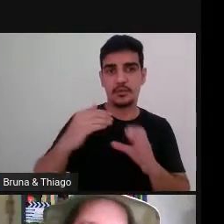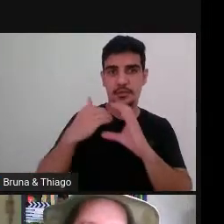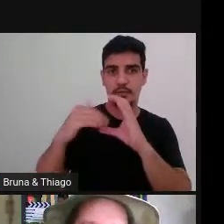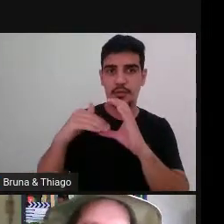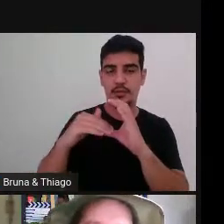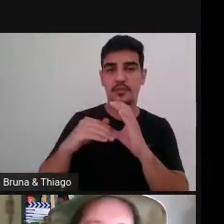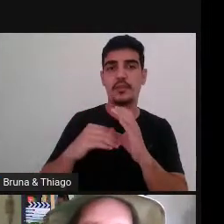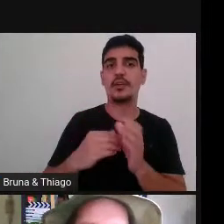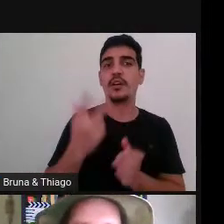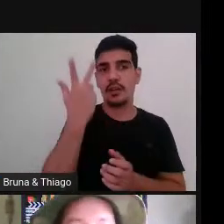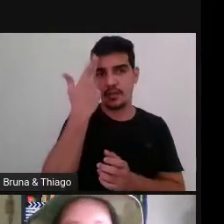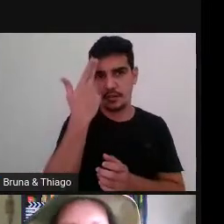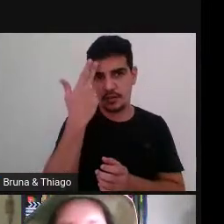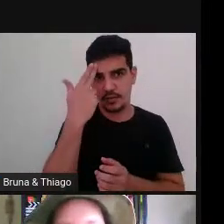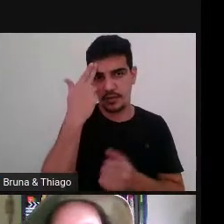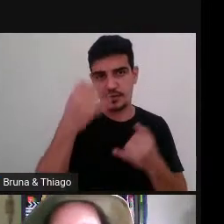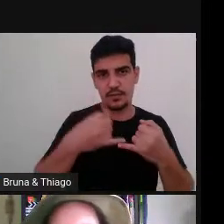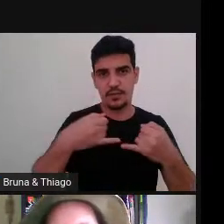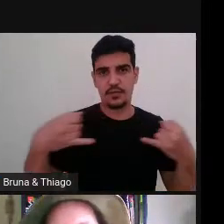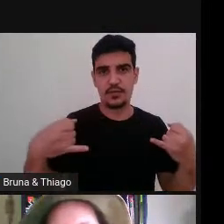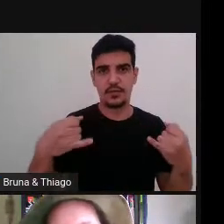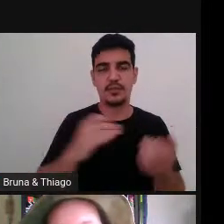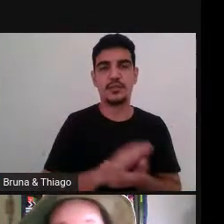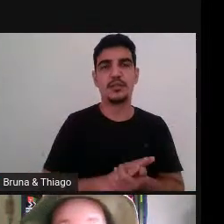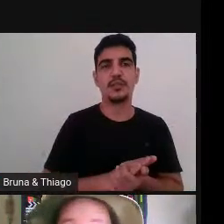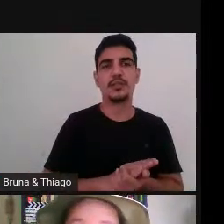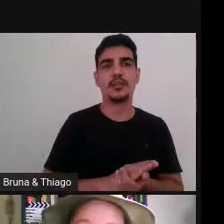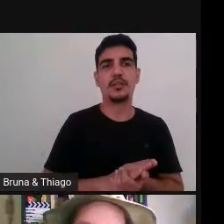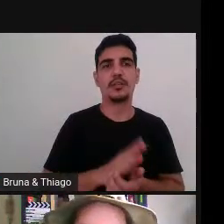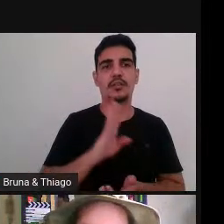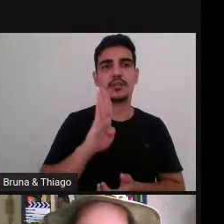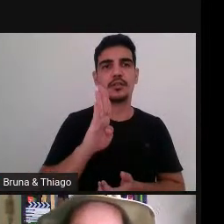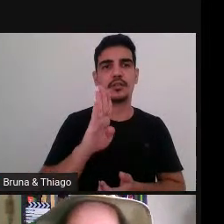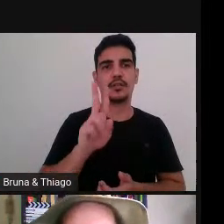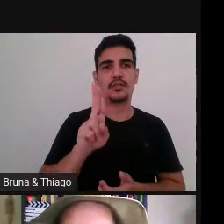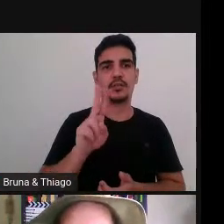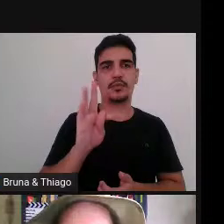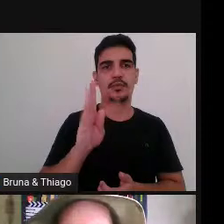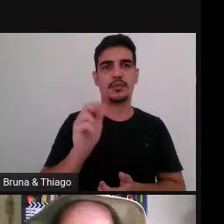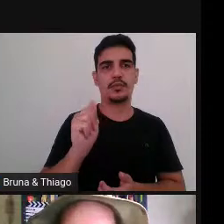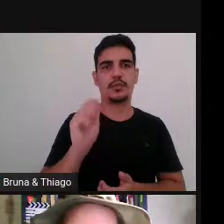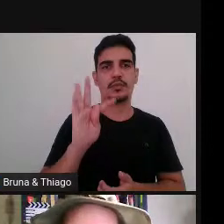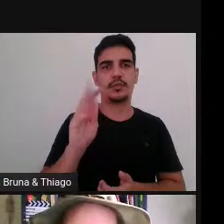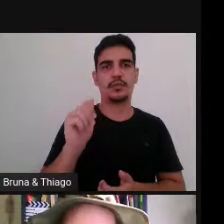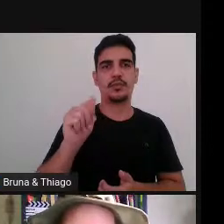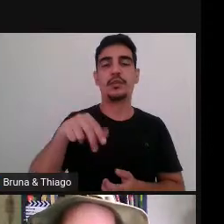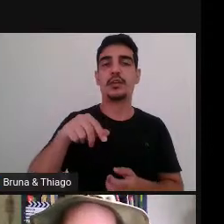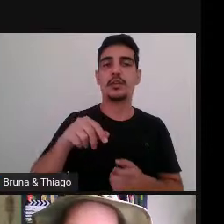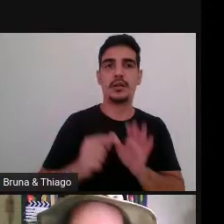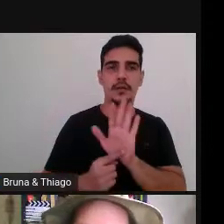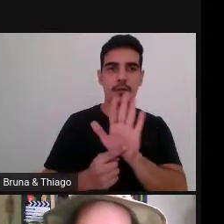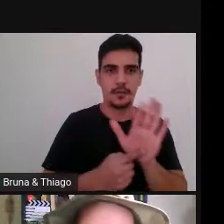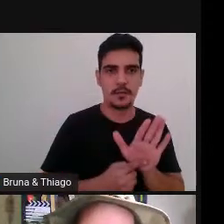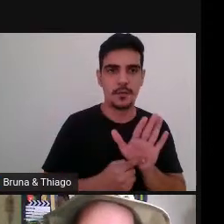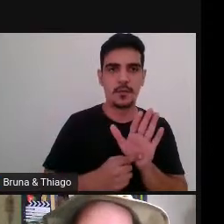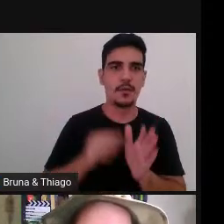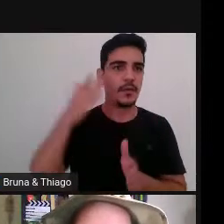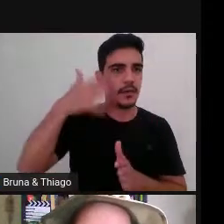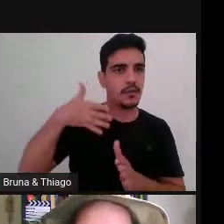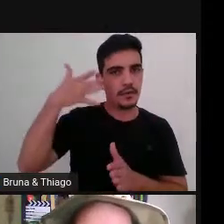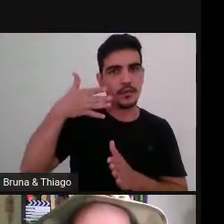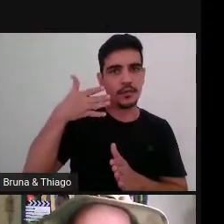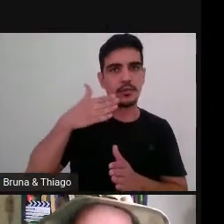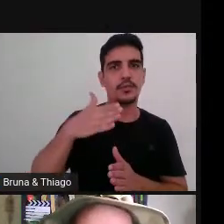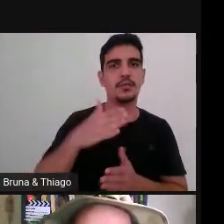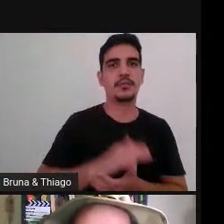né? Com essa outra cobra, mandamos para o Butantan. E essa cobra a gente usa ela para dar palestras aqui em Porto Velho. Aqui de uma surucucu pico